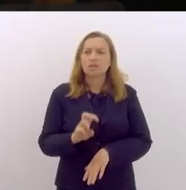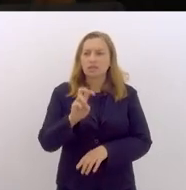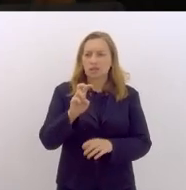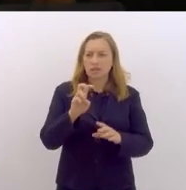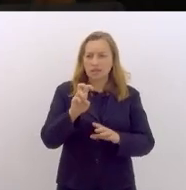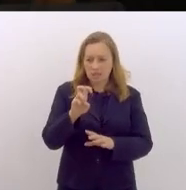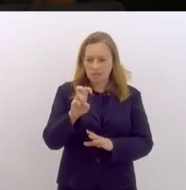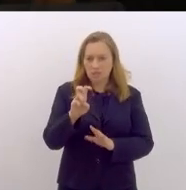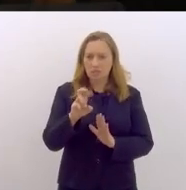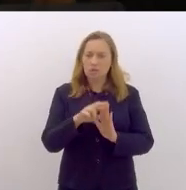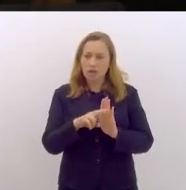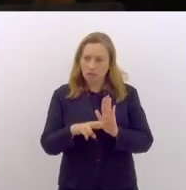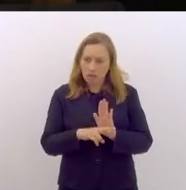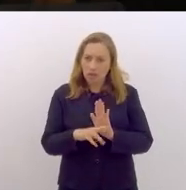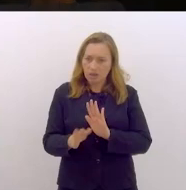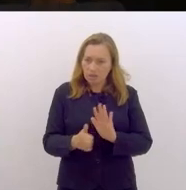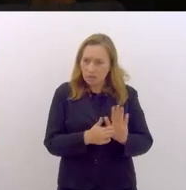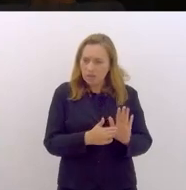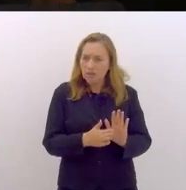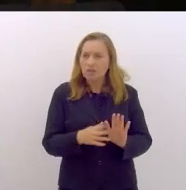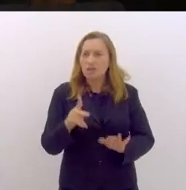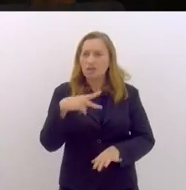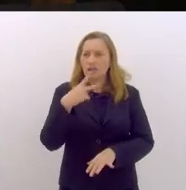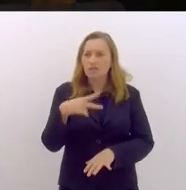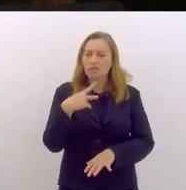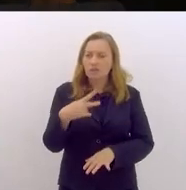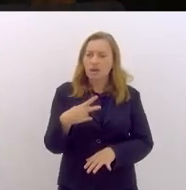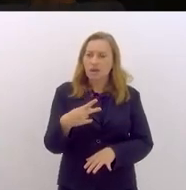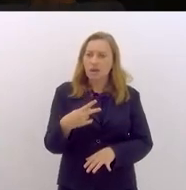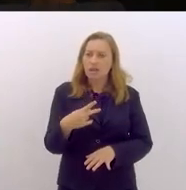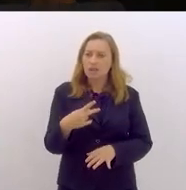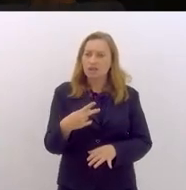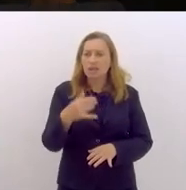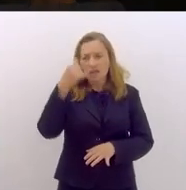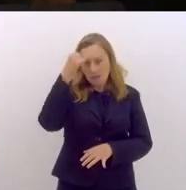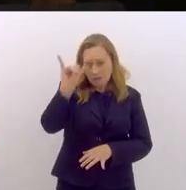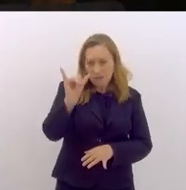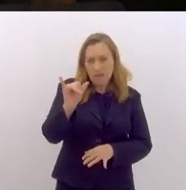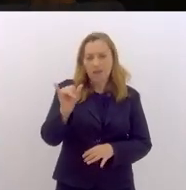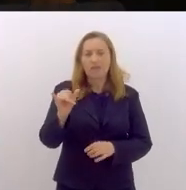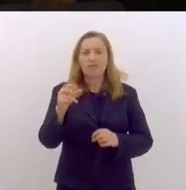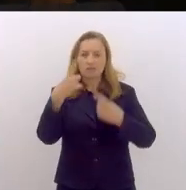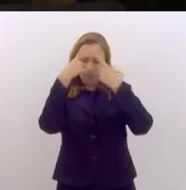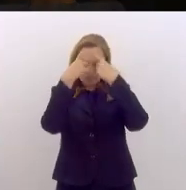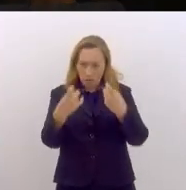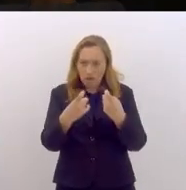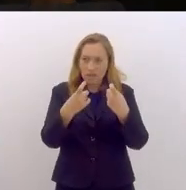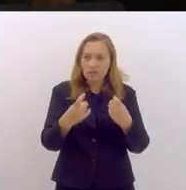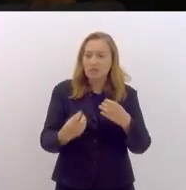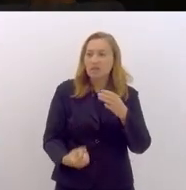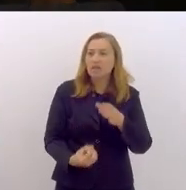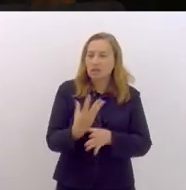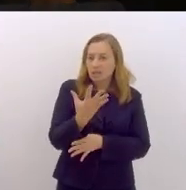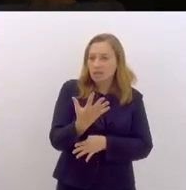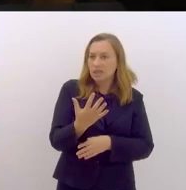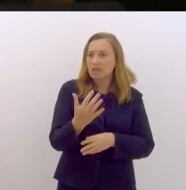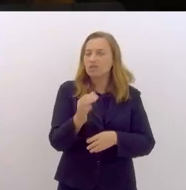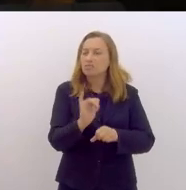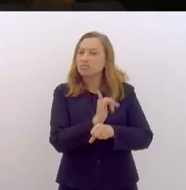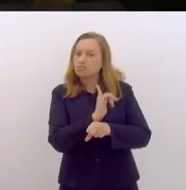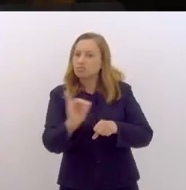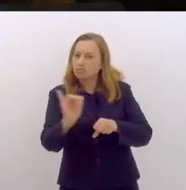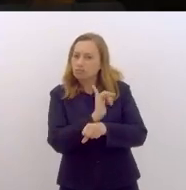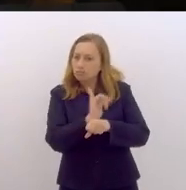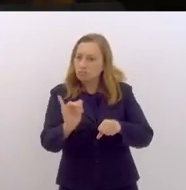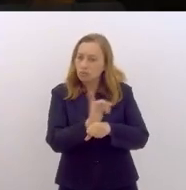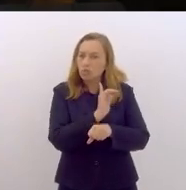5 artigos anteriores que ele trata de medidas preventivas à violência. Então, ele cria procedimentos,